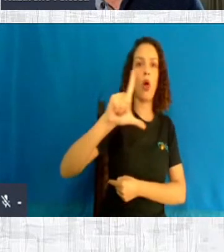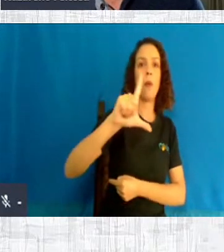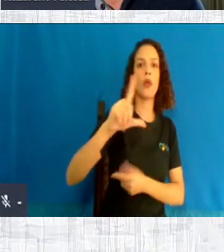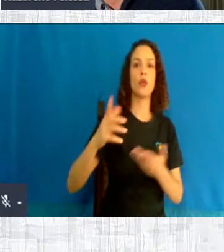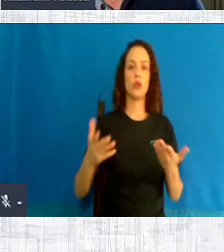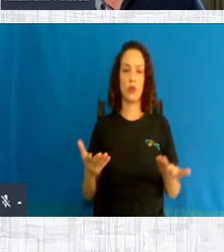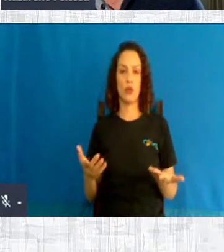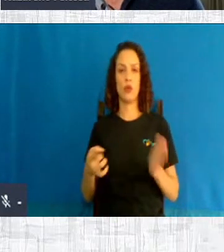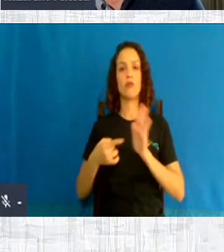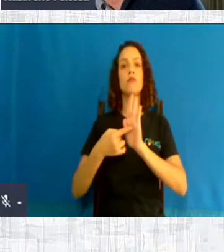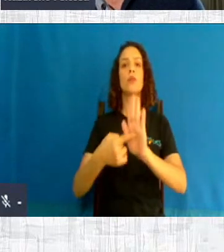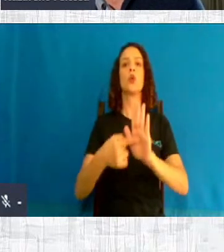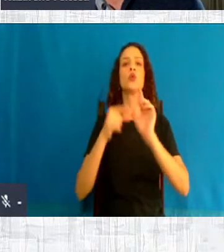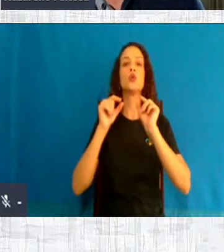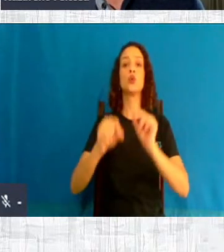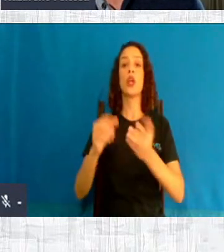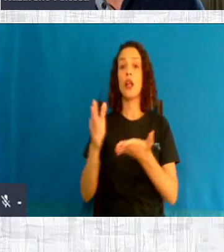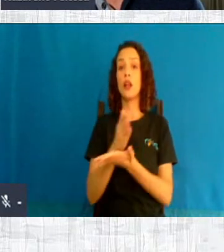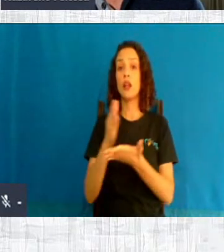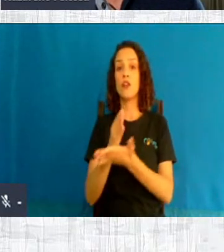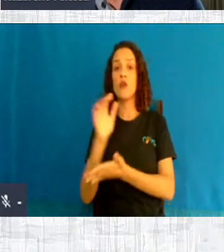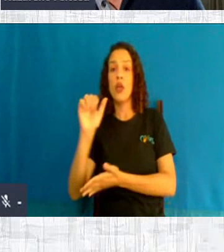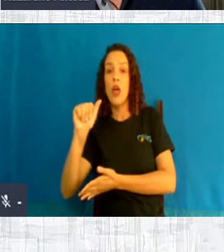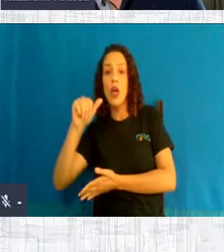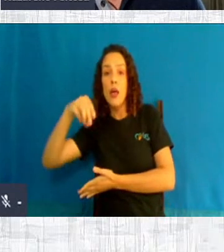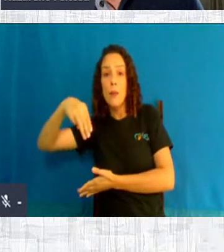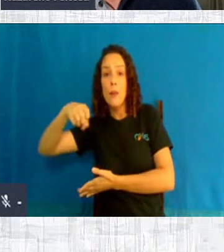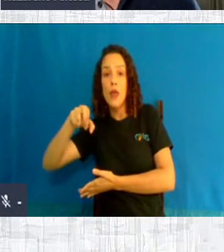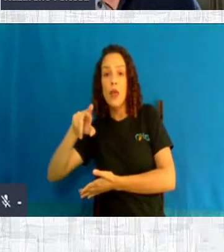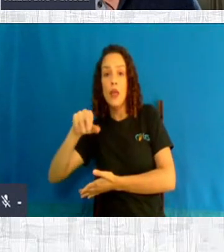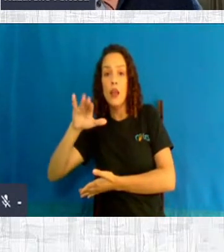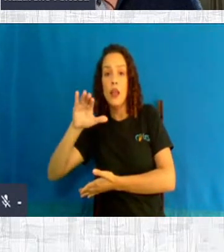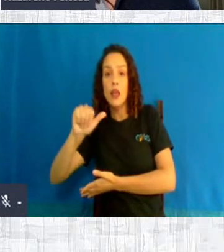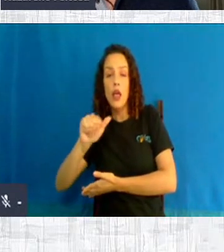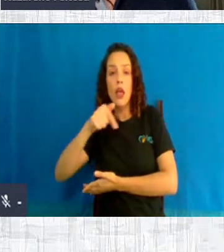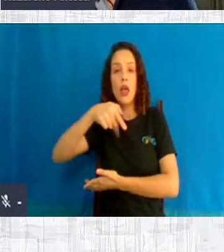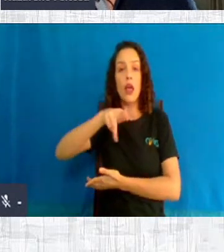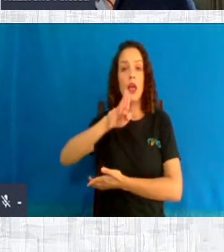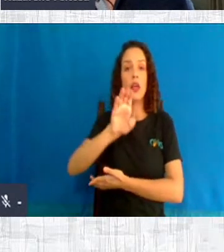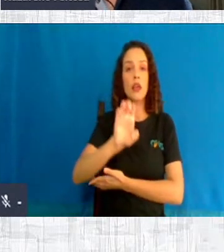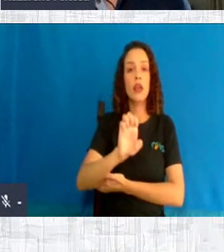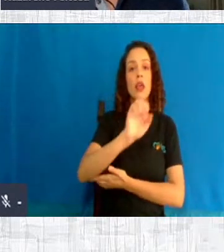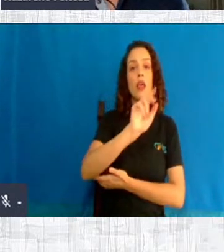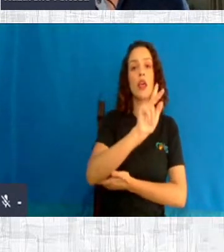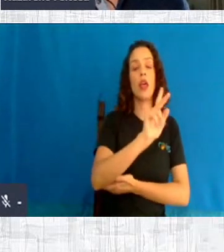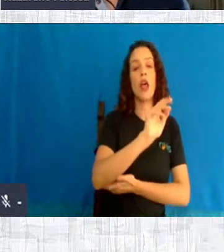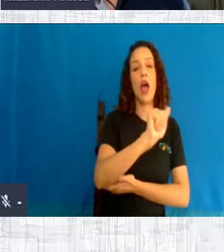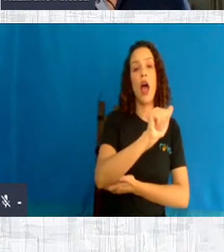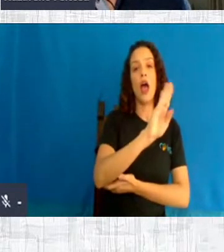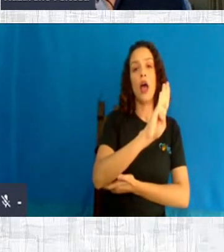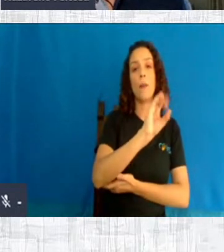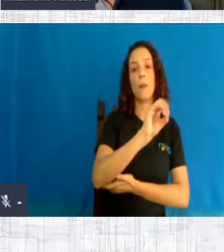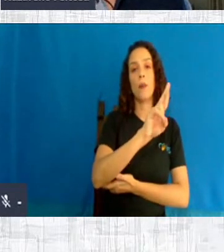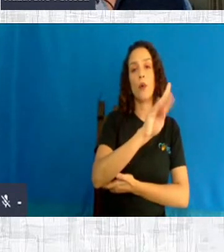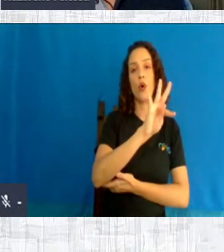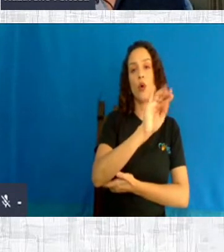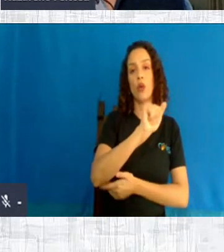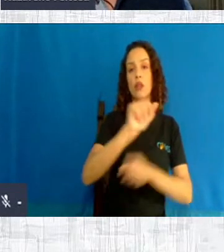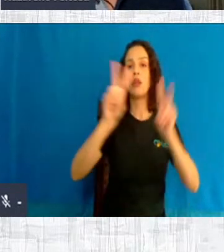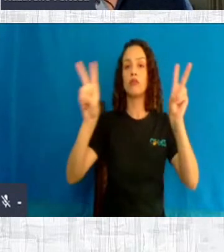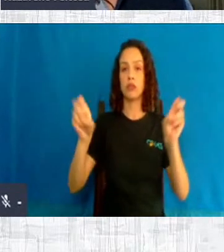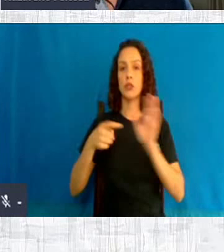livro América que Aborta, tá? Tem inclusive por escrito. E a própria pesquisa nacional do aborto, que foi promovida por